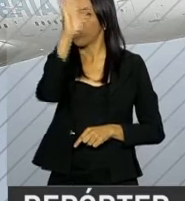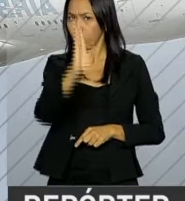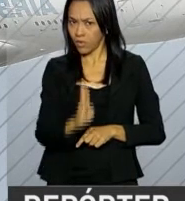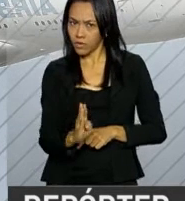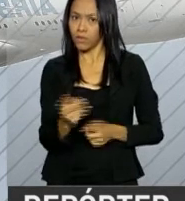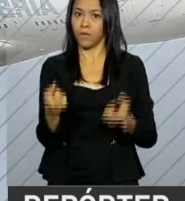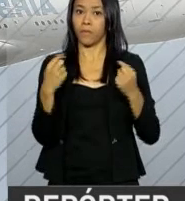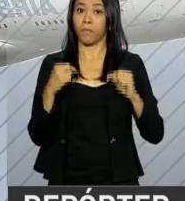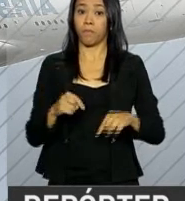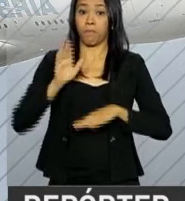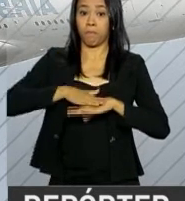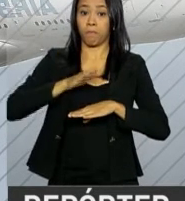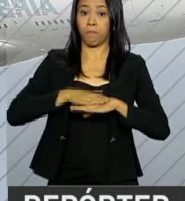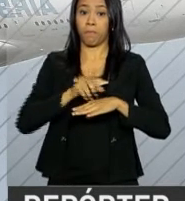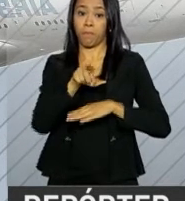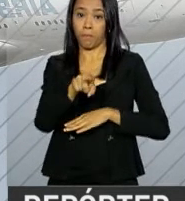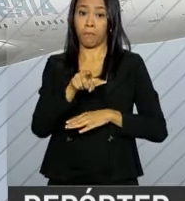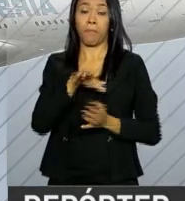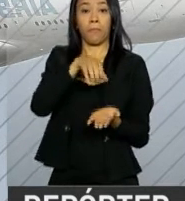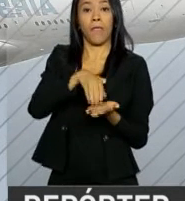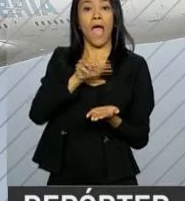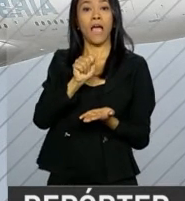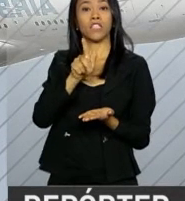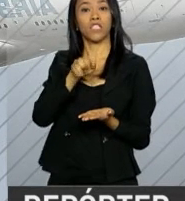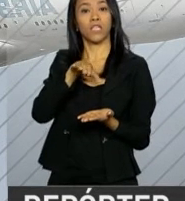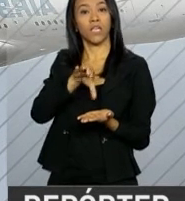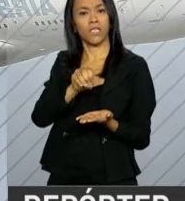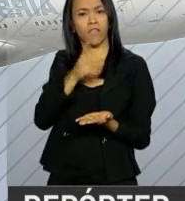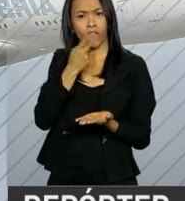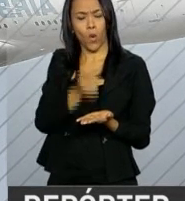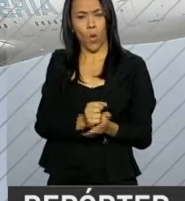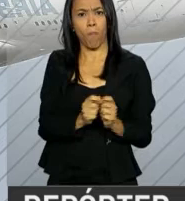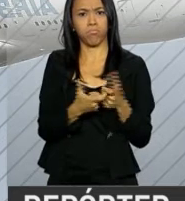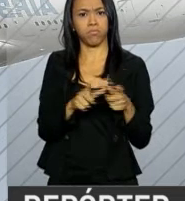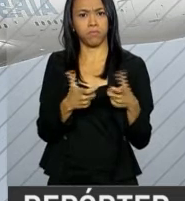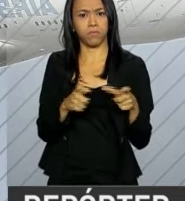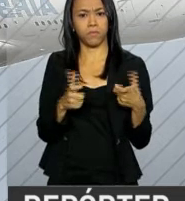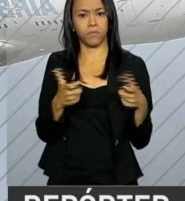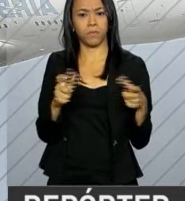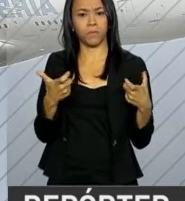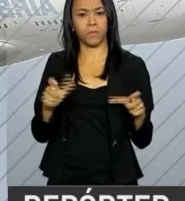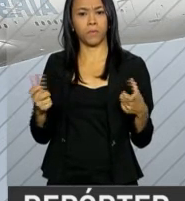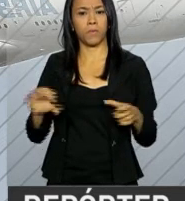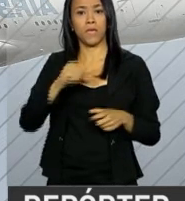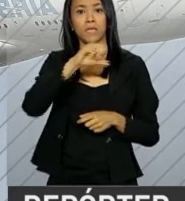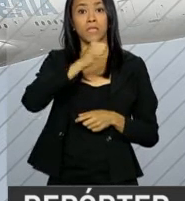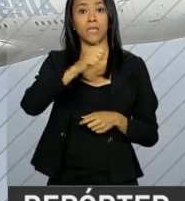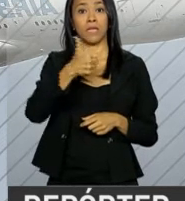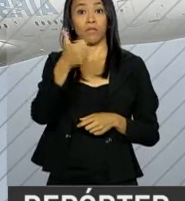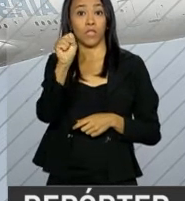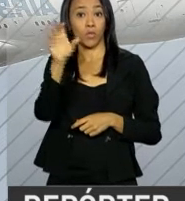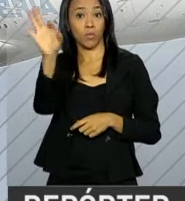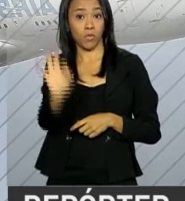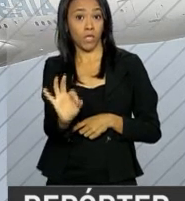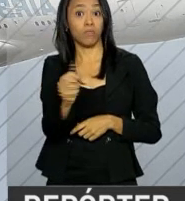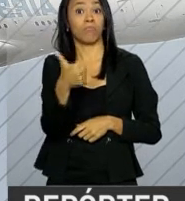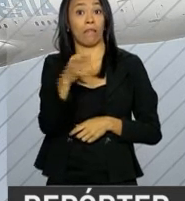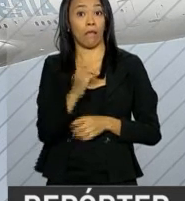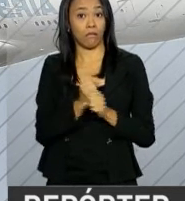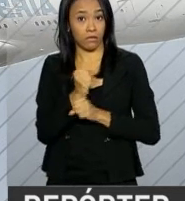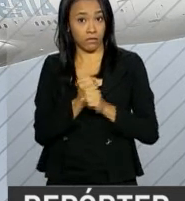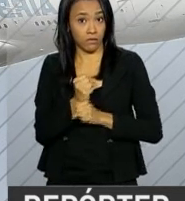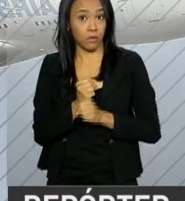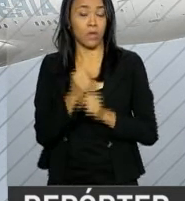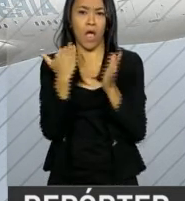segundo a agência nacional de aviação civil o número cresceu 118% nos últimos dez anos um